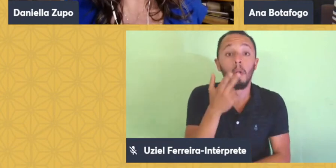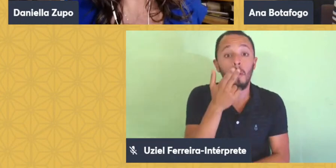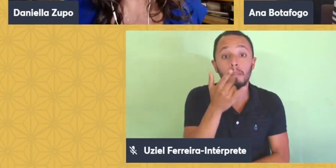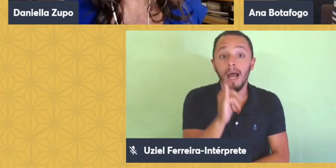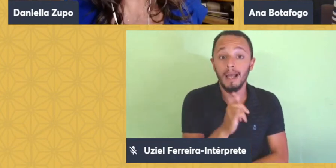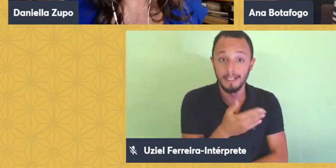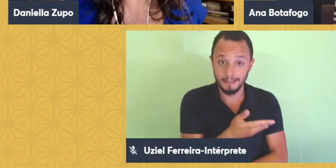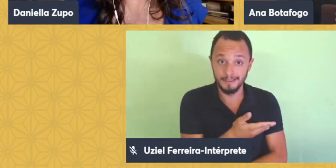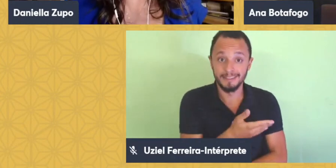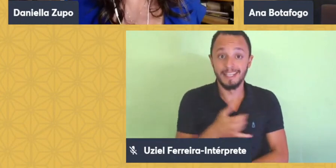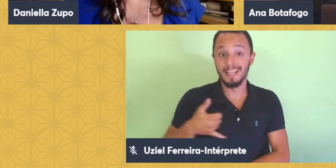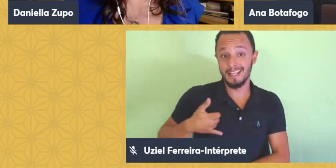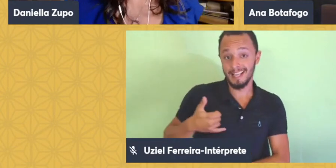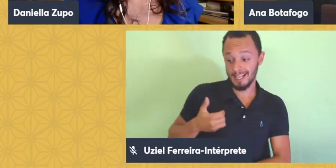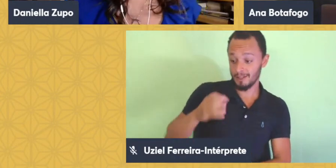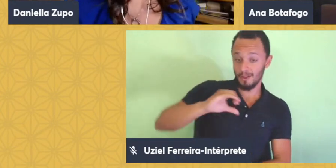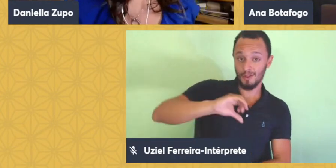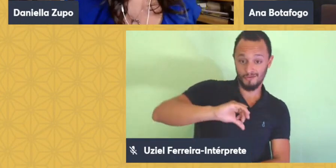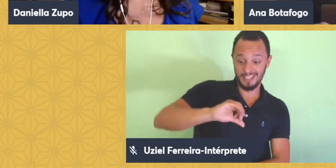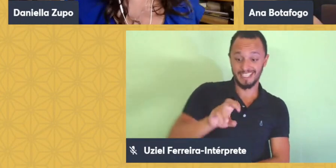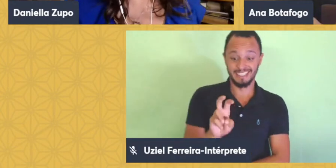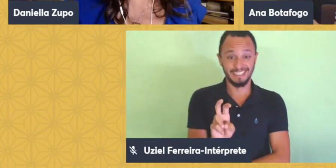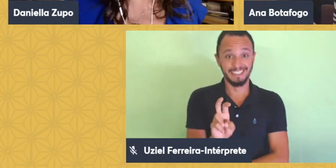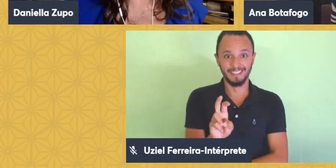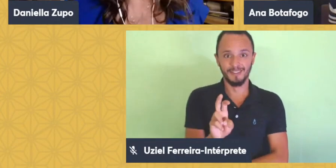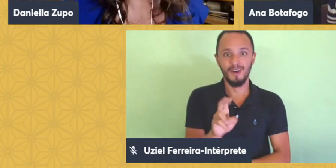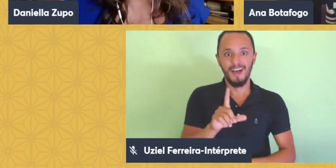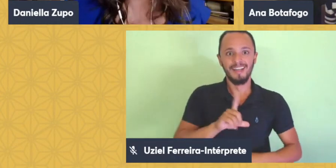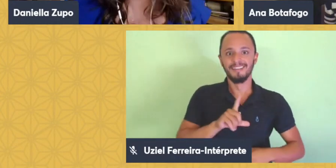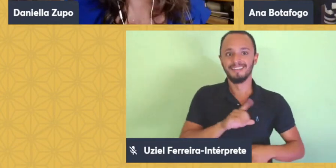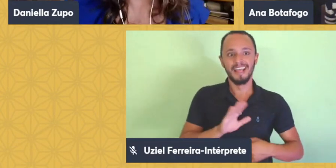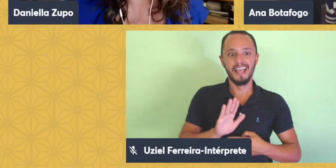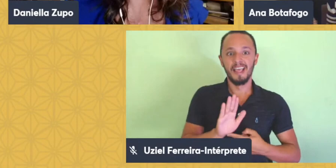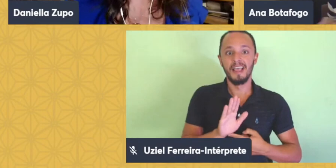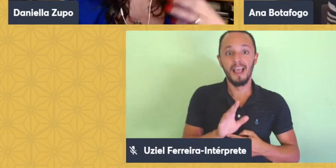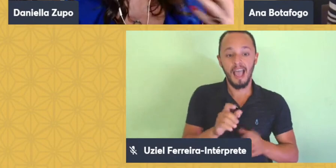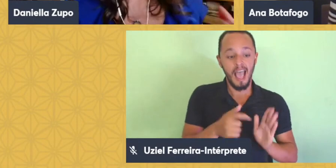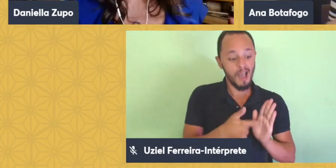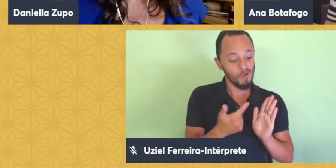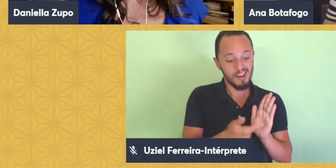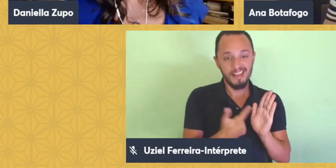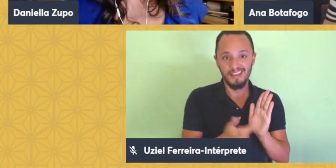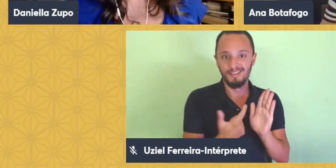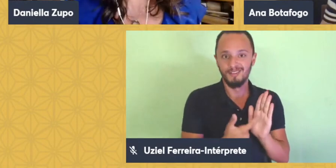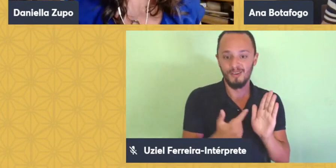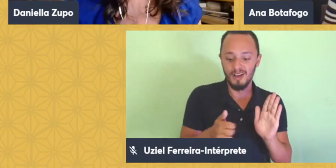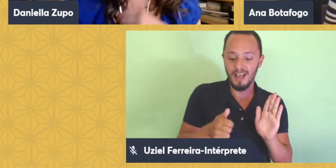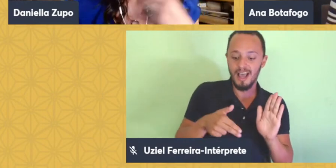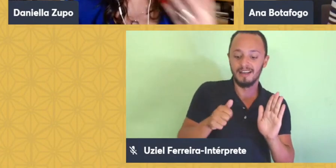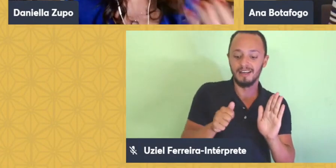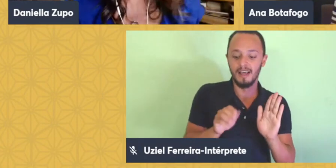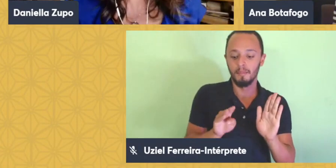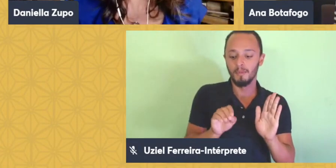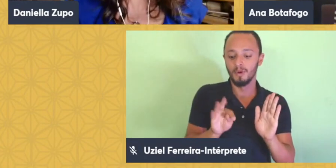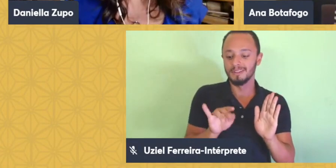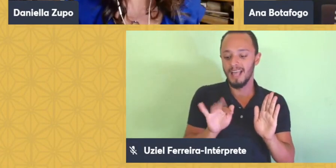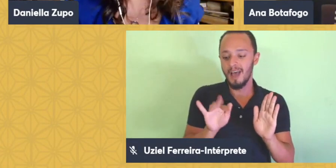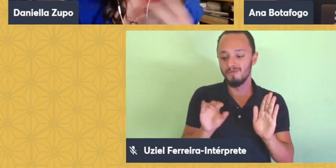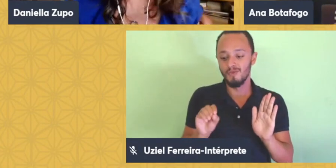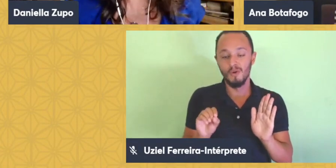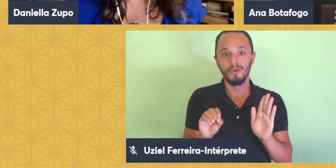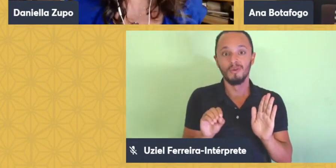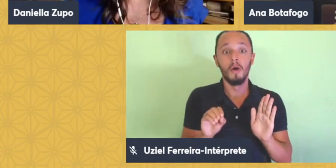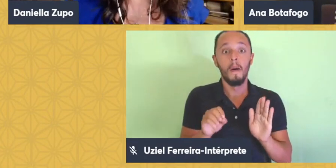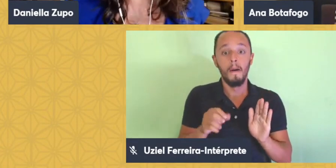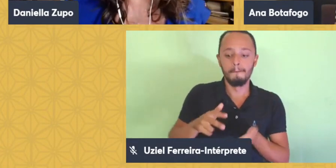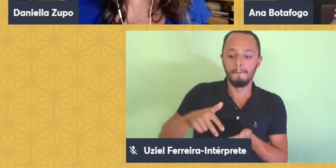Aos 95 Anos acaba de lançar Ana Botafogo palco e vida um livro que resgata